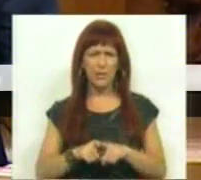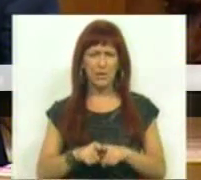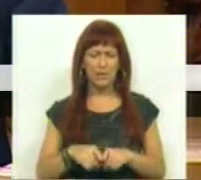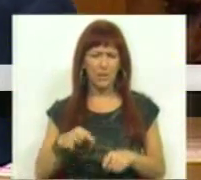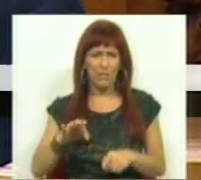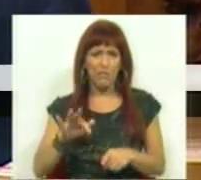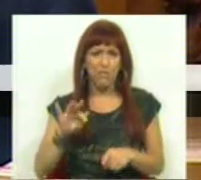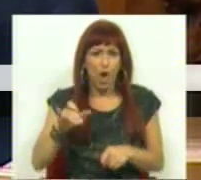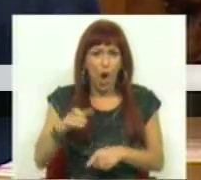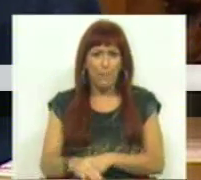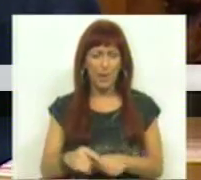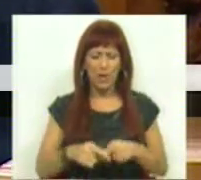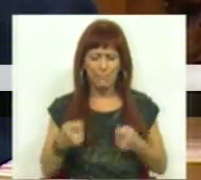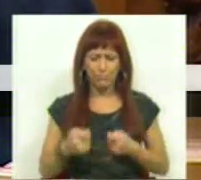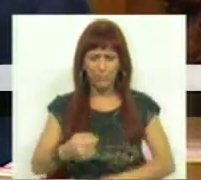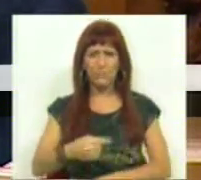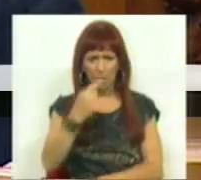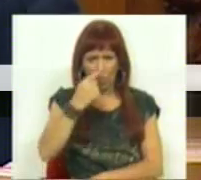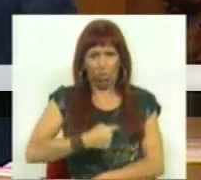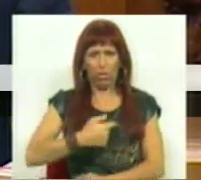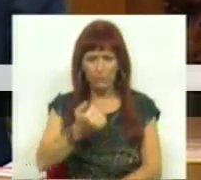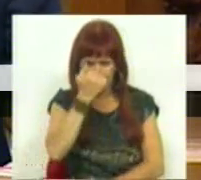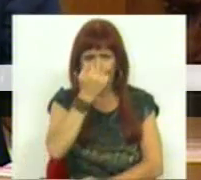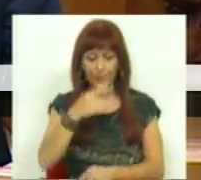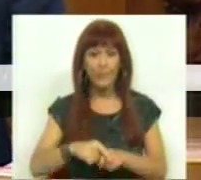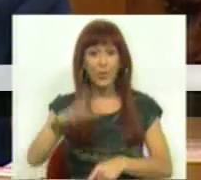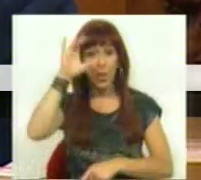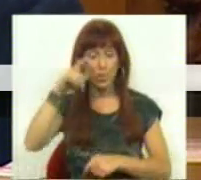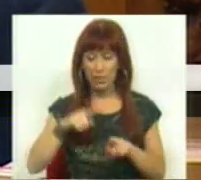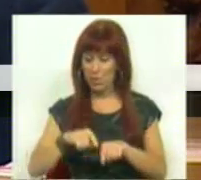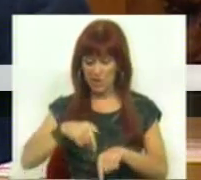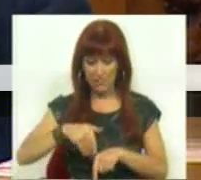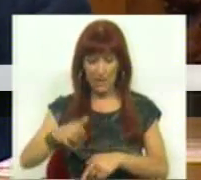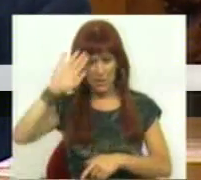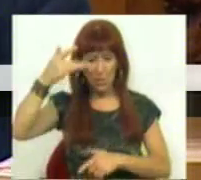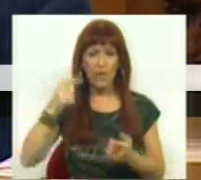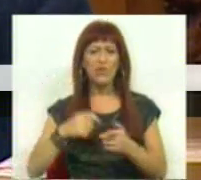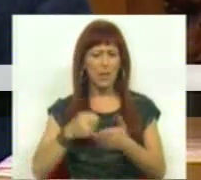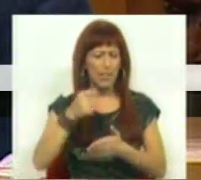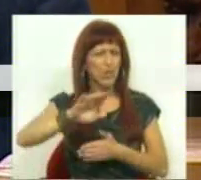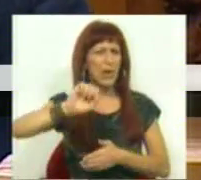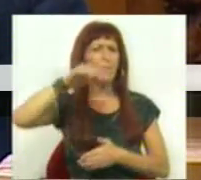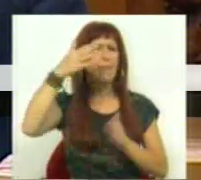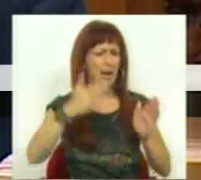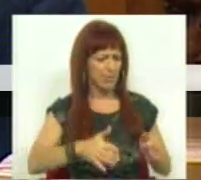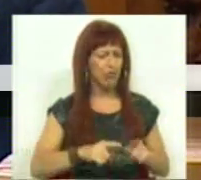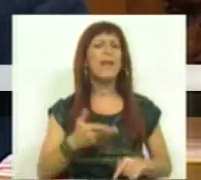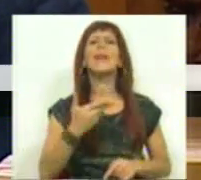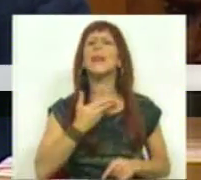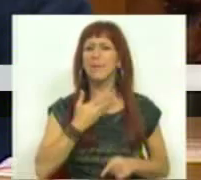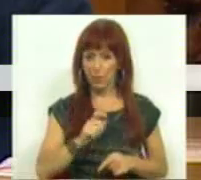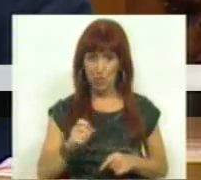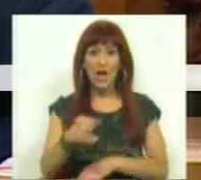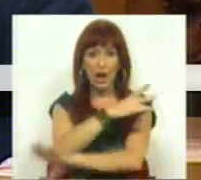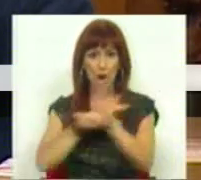flop, um investimento falhado. O Governo, ficámos a saber esta semana, já pagou a primeira parcela da dívida